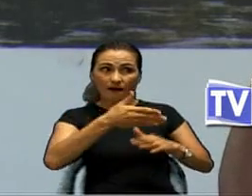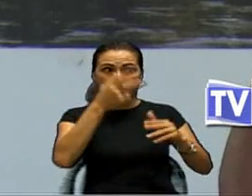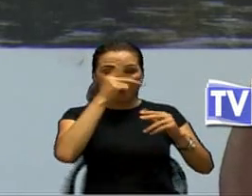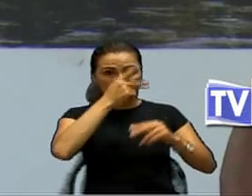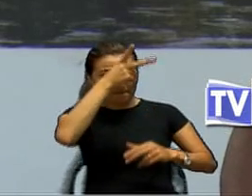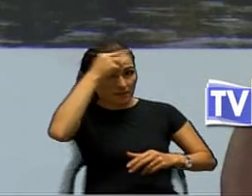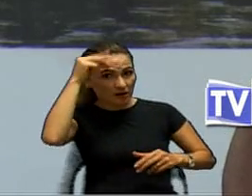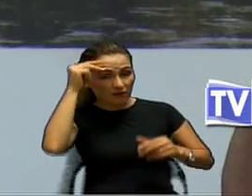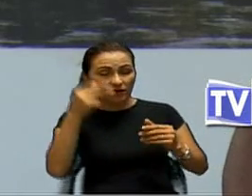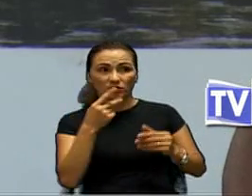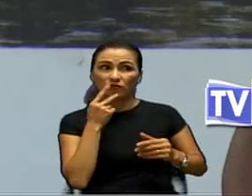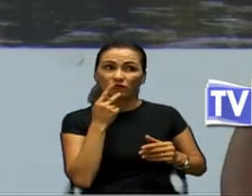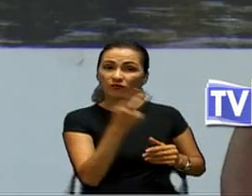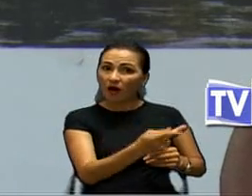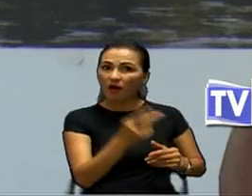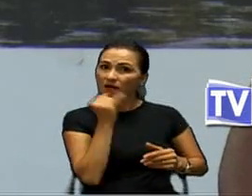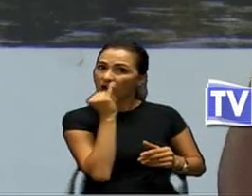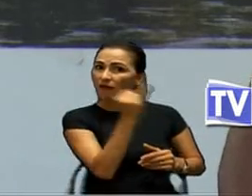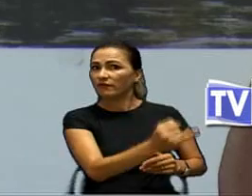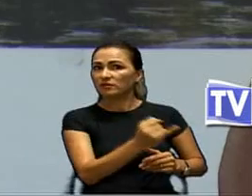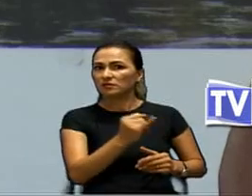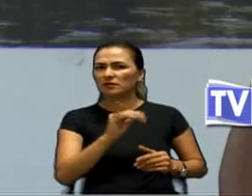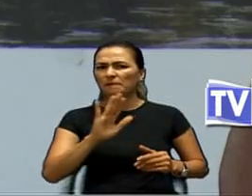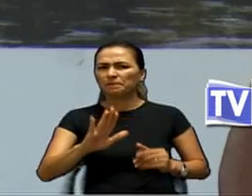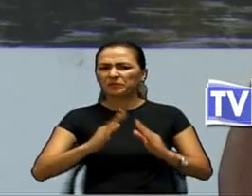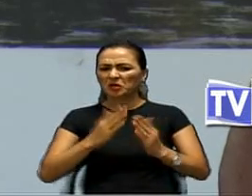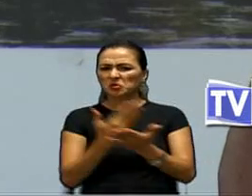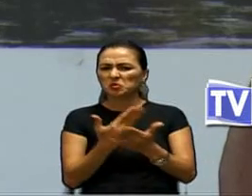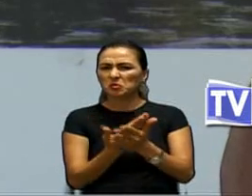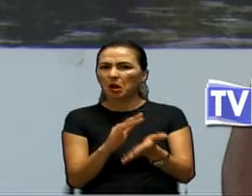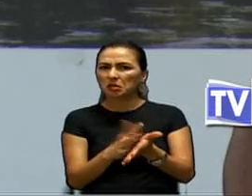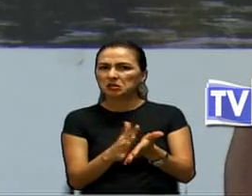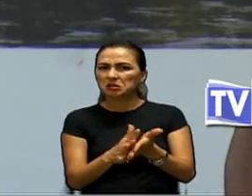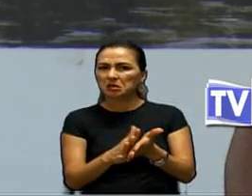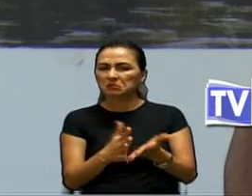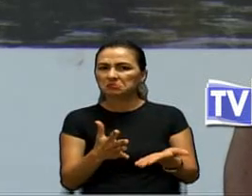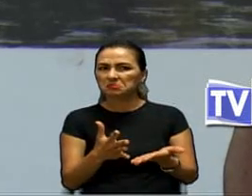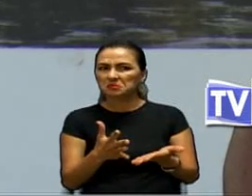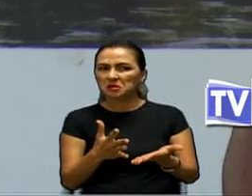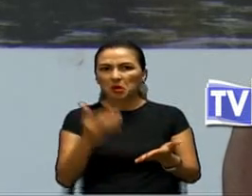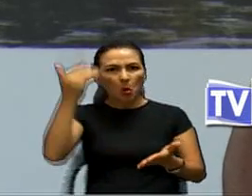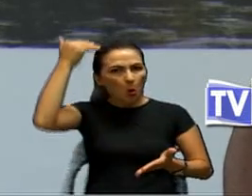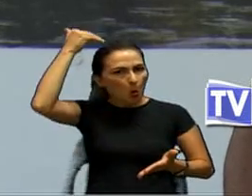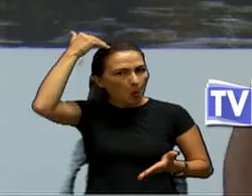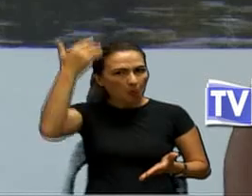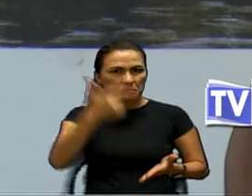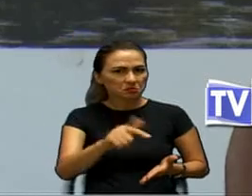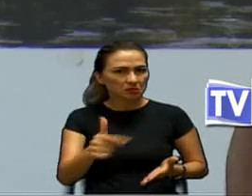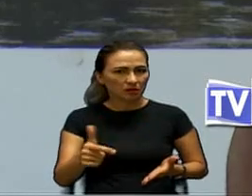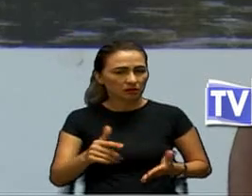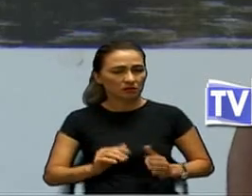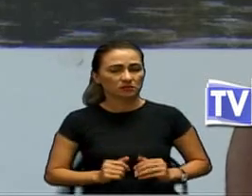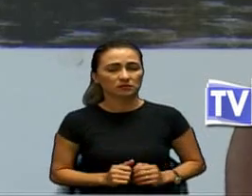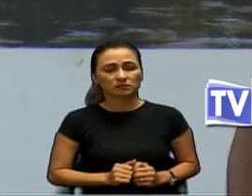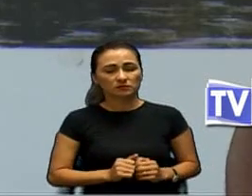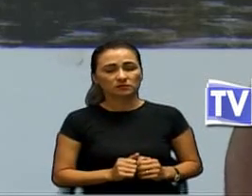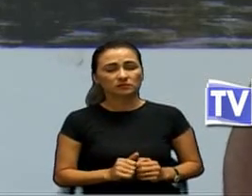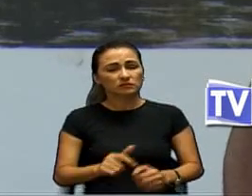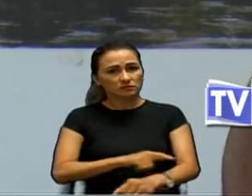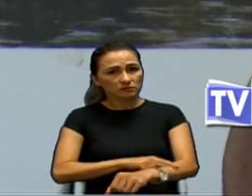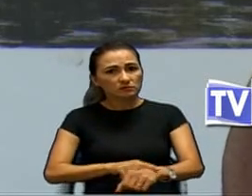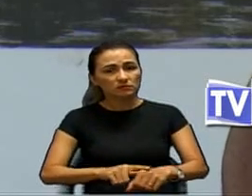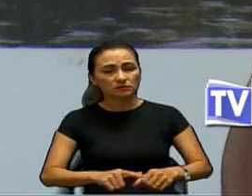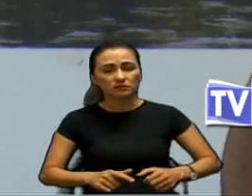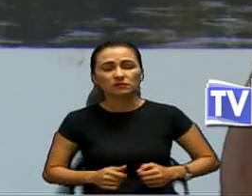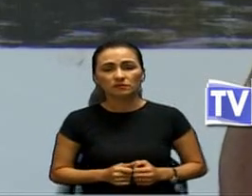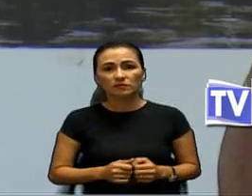é respeito, porque o nosso trabalho é muito sério. E os senhores estão convidados, todos os senhores estão convidados